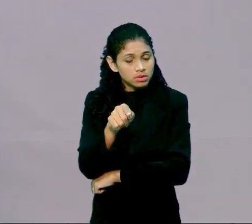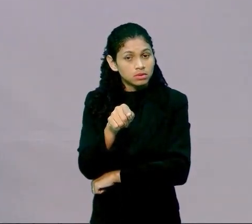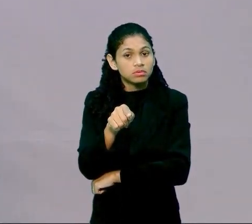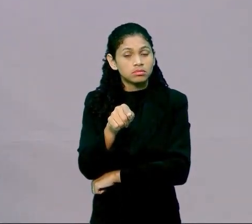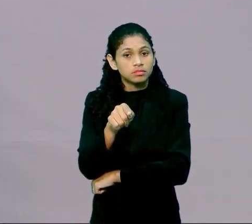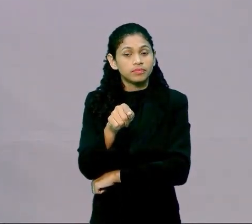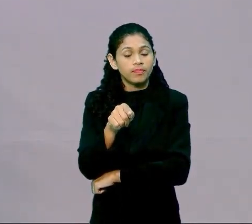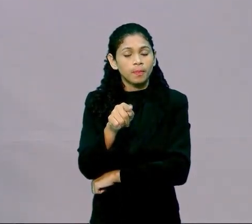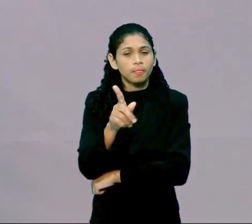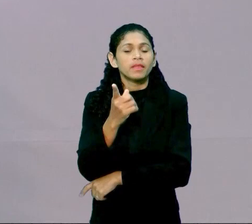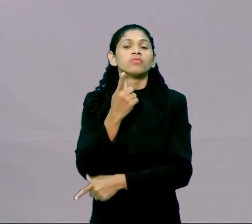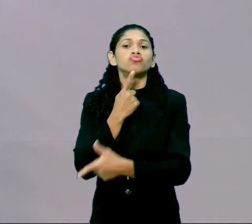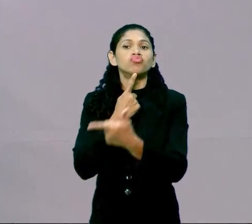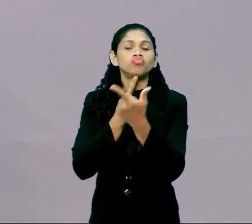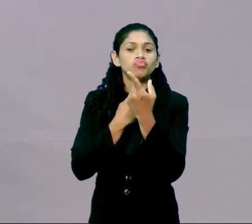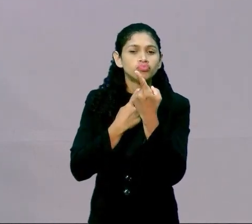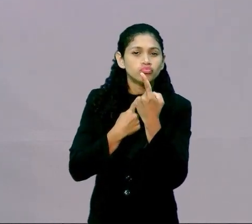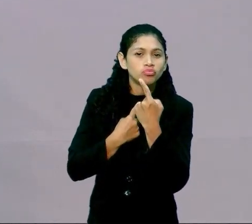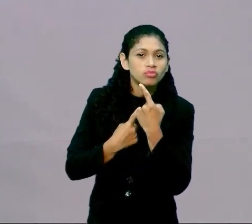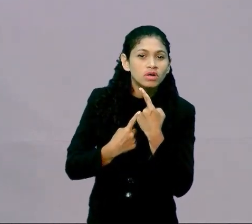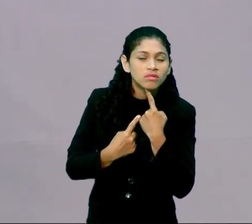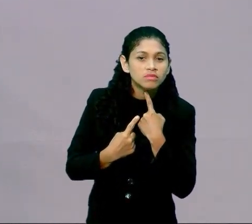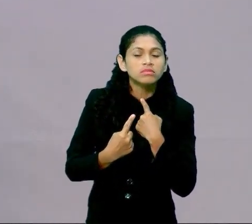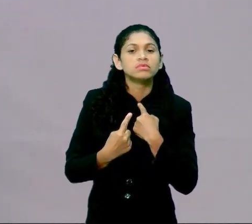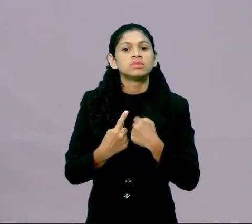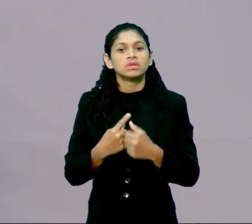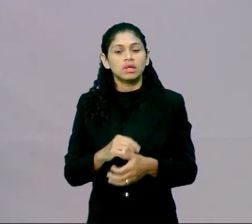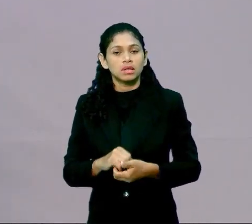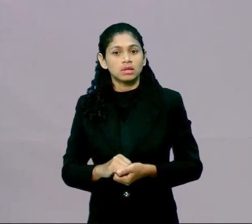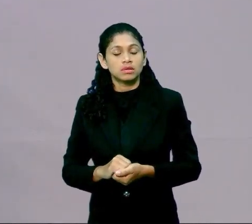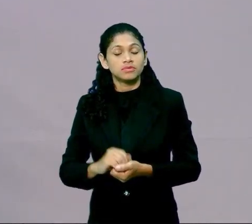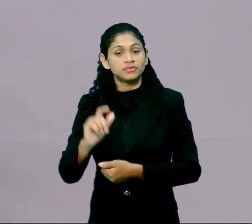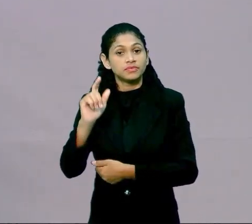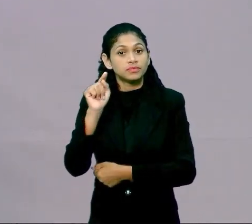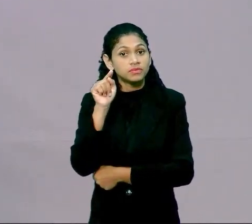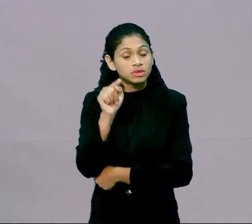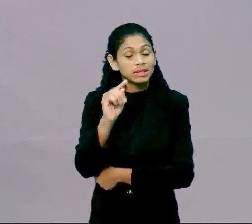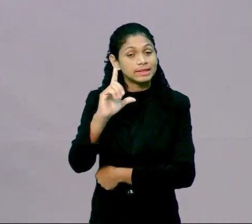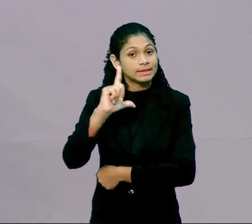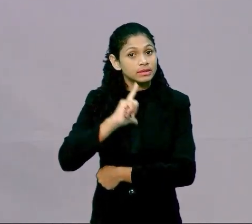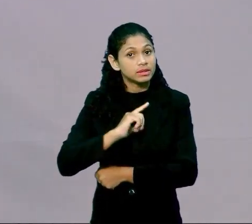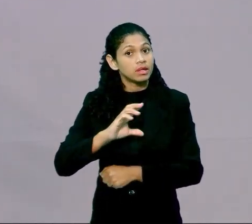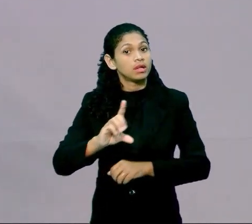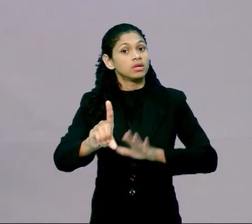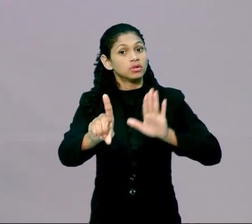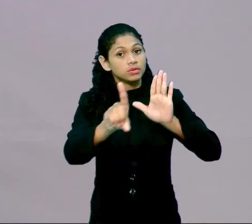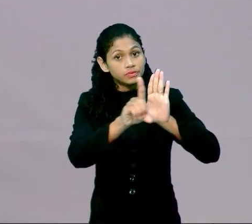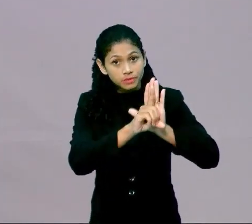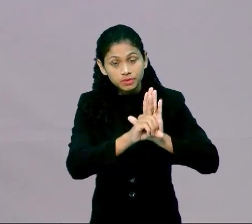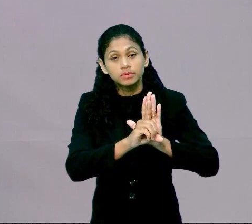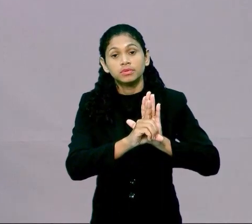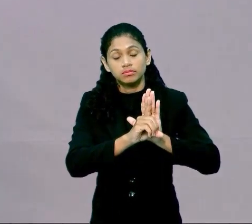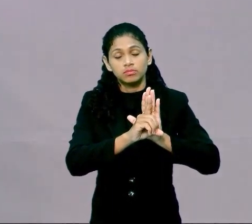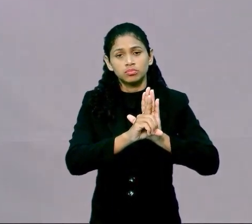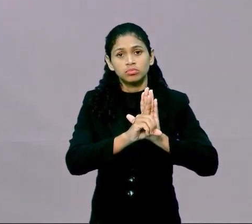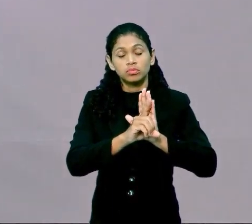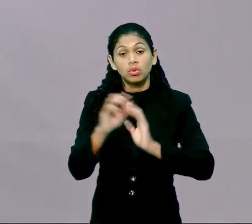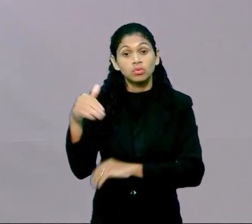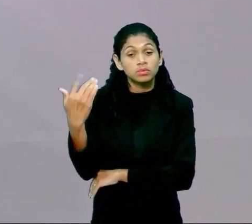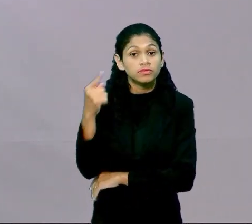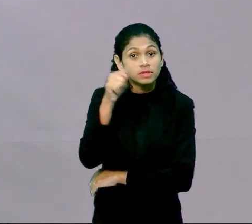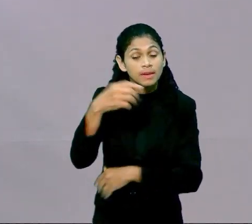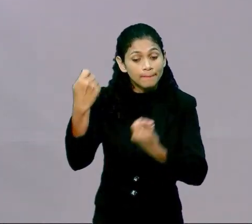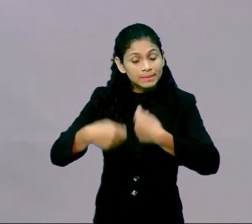sendo gerada uma satisfação, você está usufruindo de um direito. Quando você precisa do serviço em saúde, nós